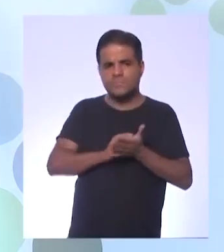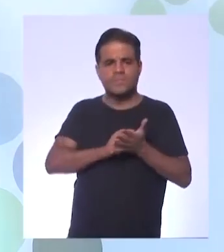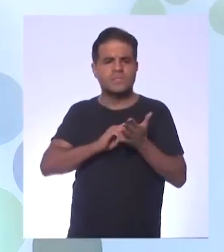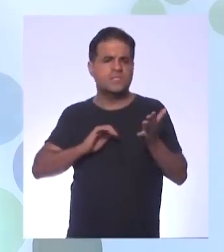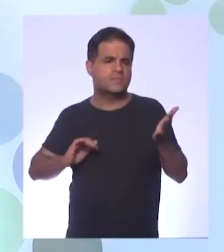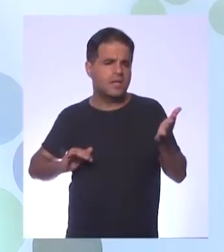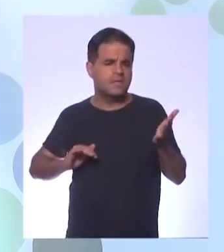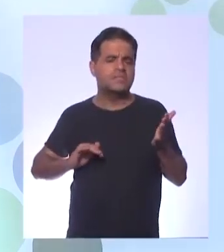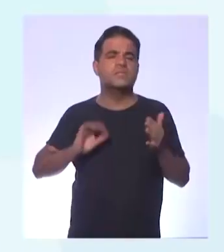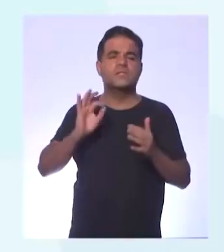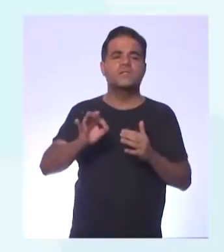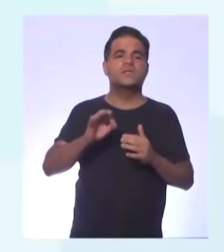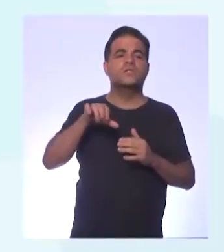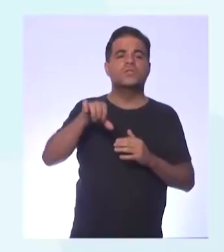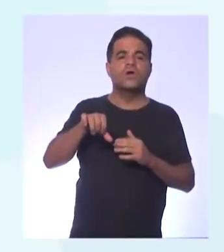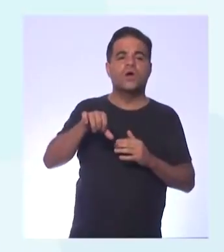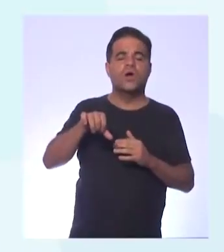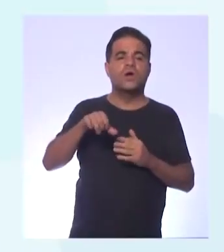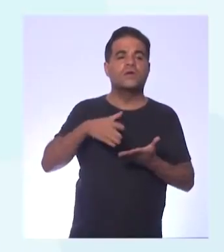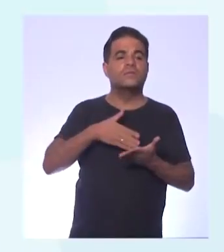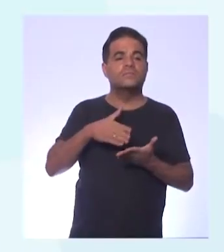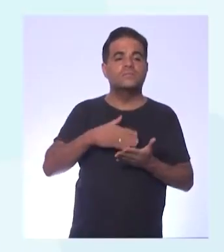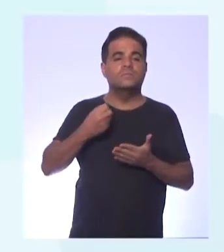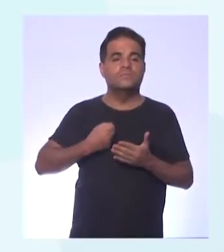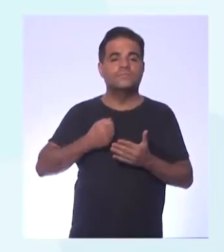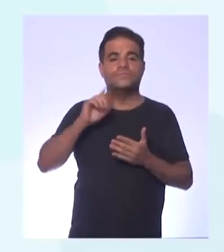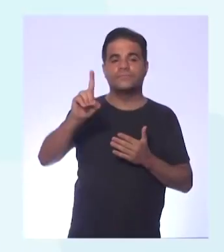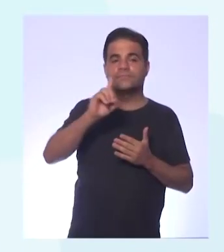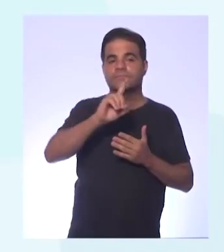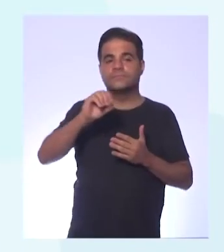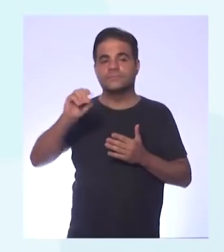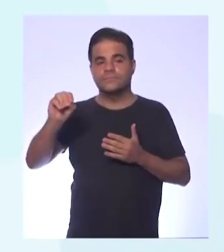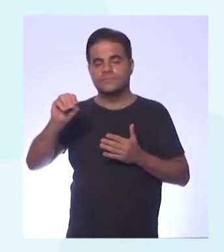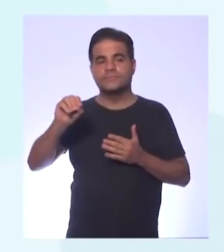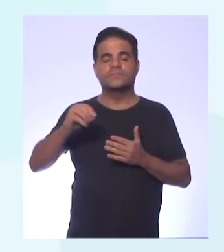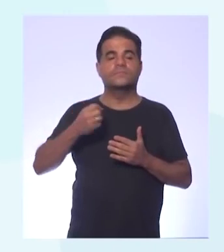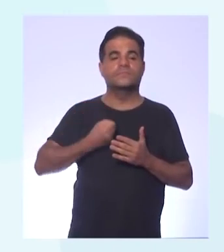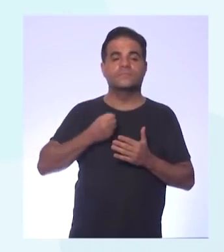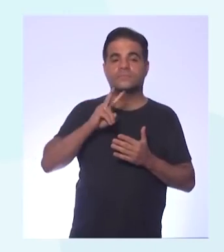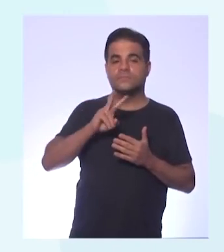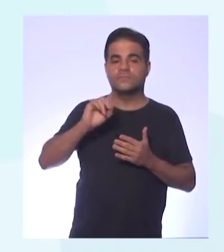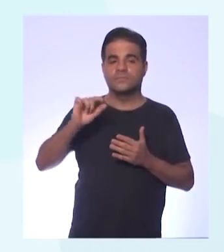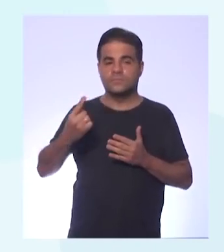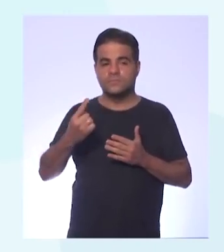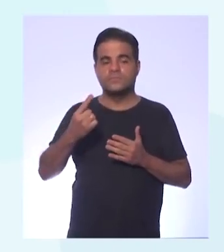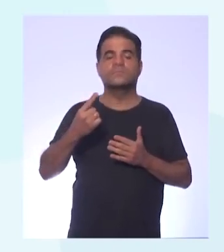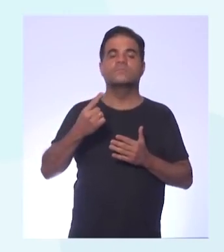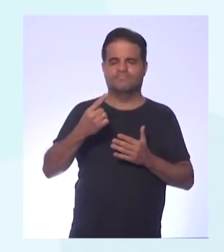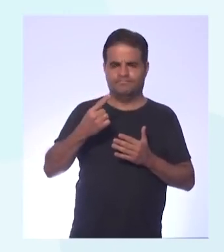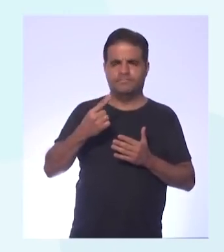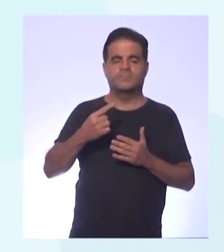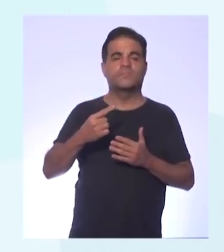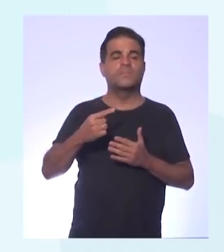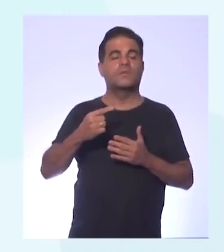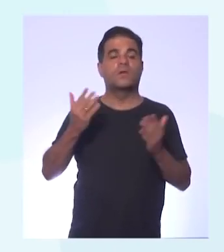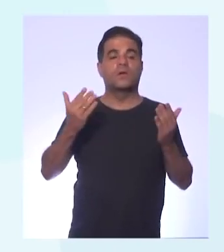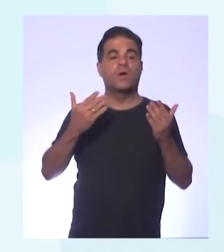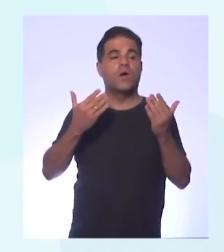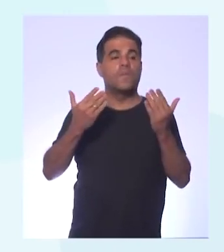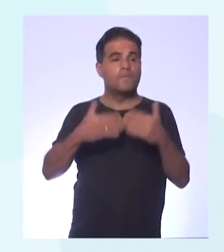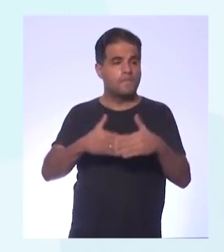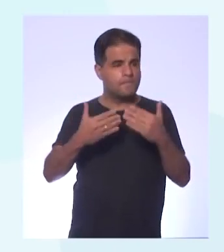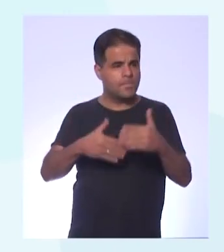atividade. Atividade 9 da página 100, lá do volume 1, na sequência de atividades 4, hein? Vamos lá. Prova Brasil